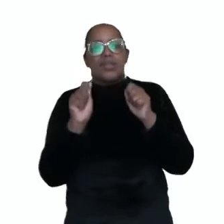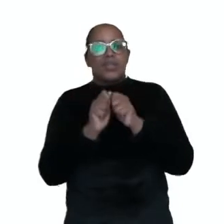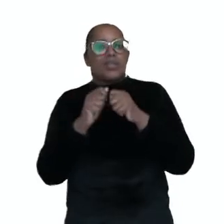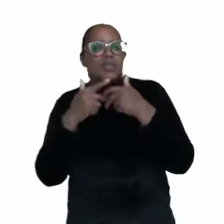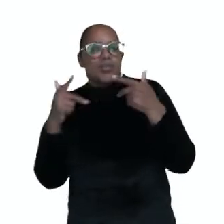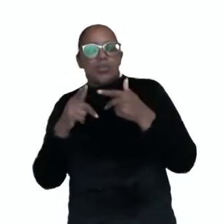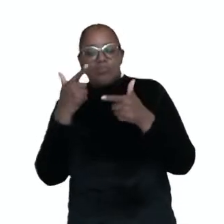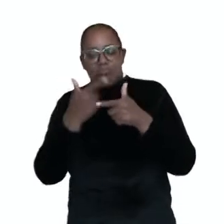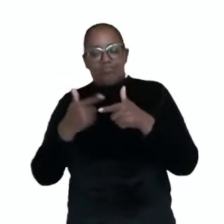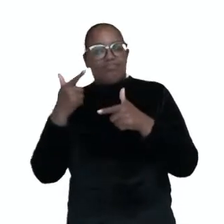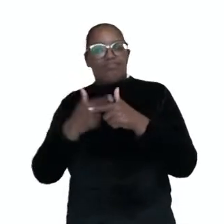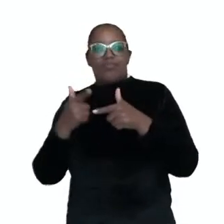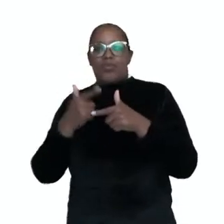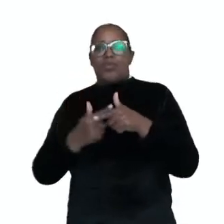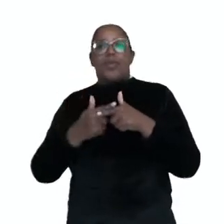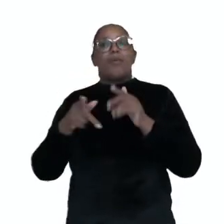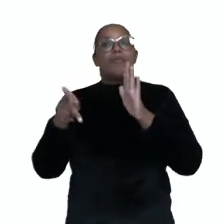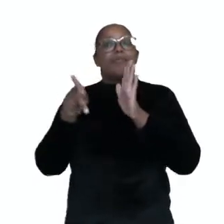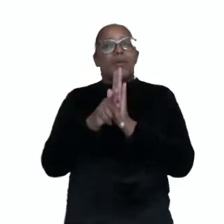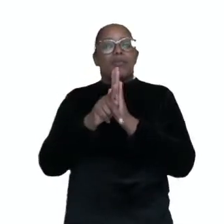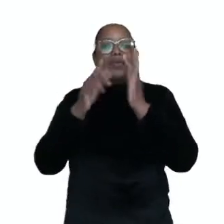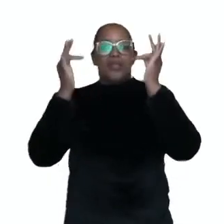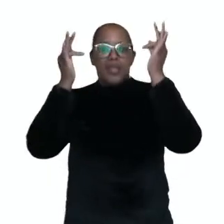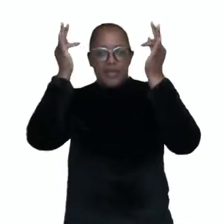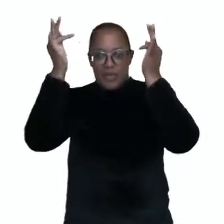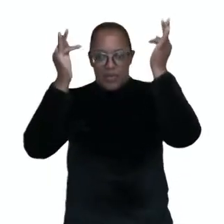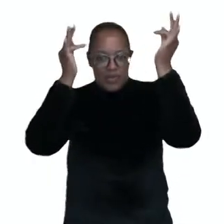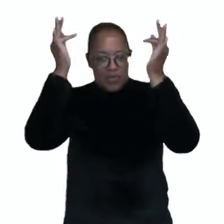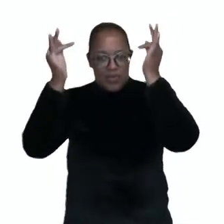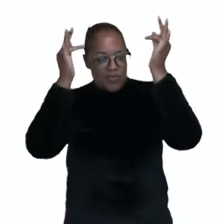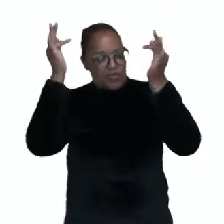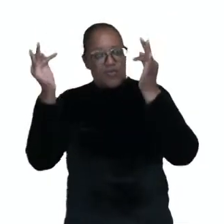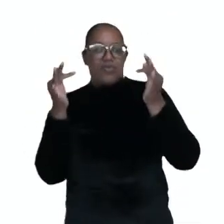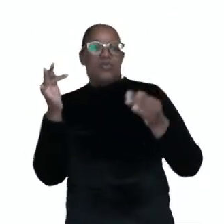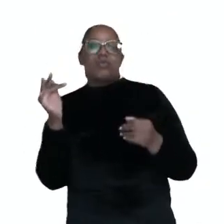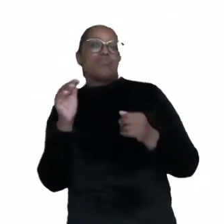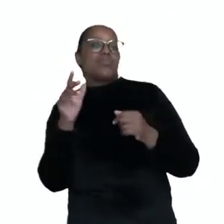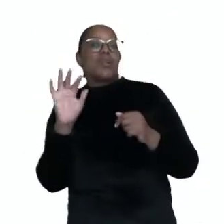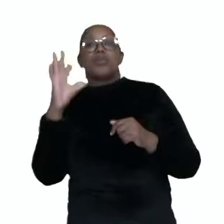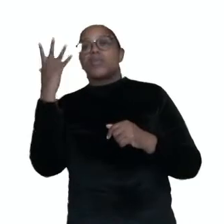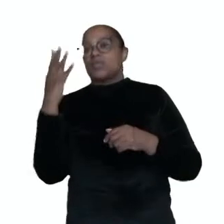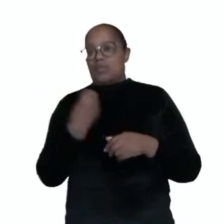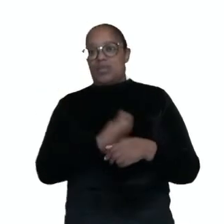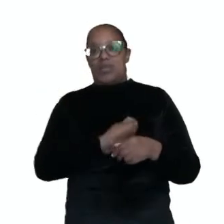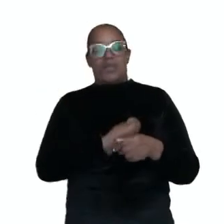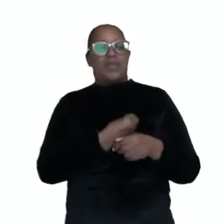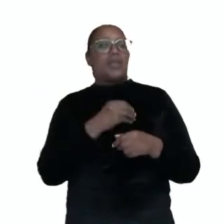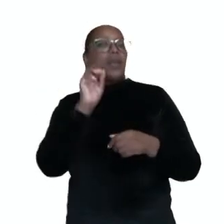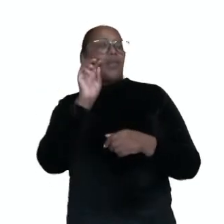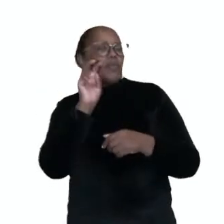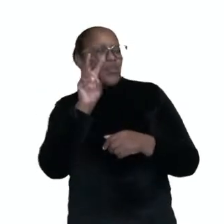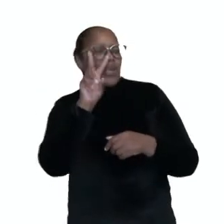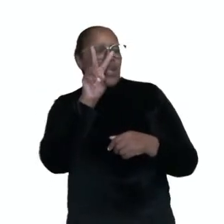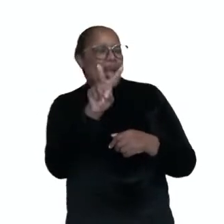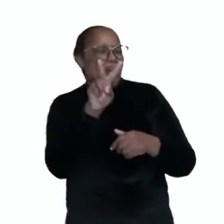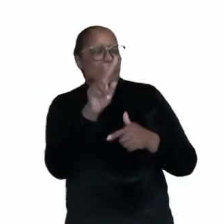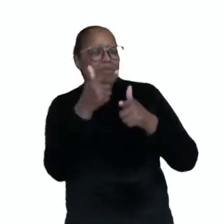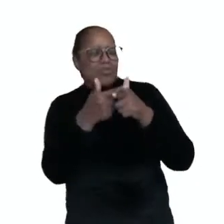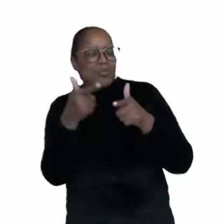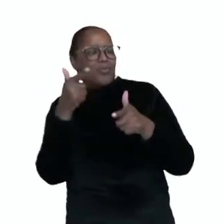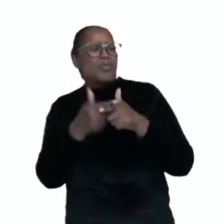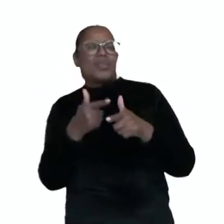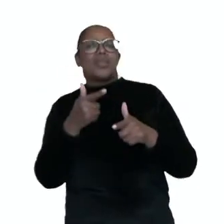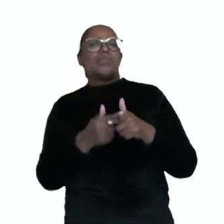como um problema da filosofia, né? Então é bem isso que a gente estava comentando. Eu vou olhar para esse fenômeno, entender